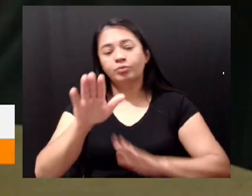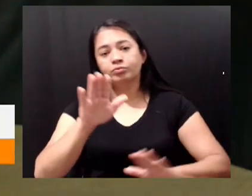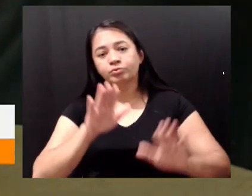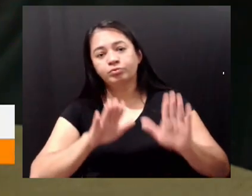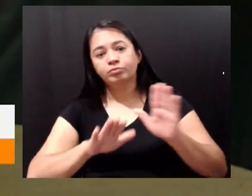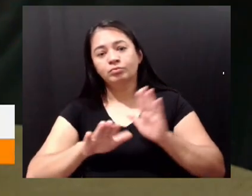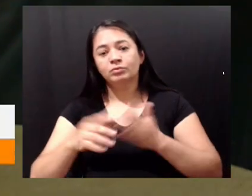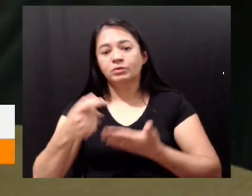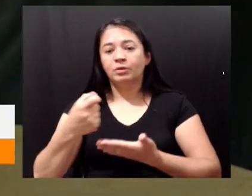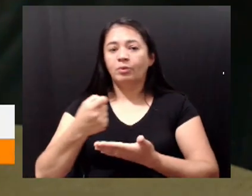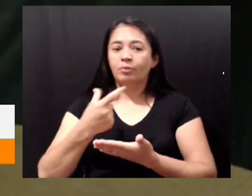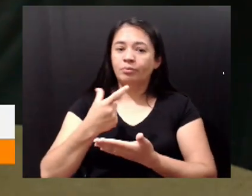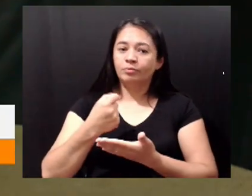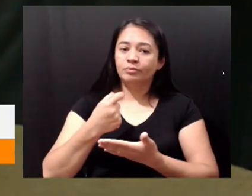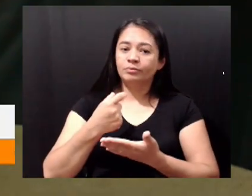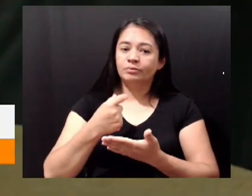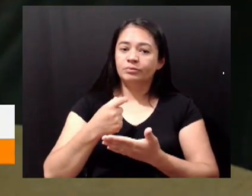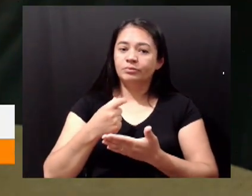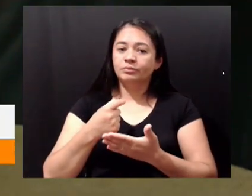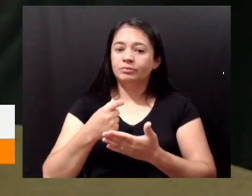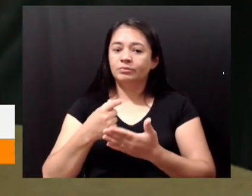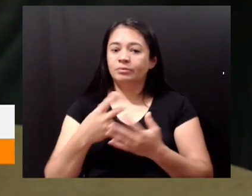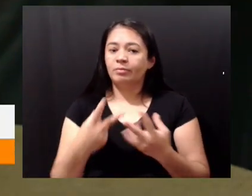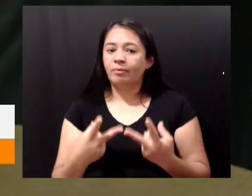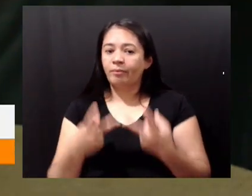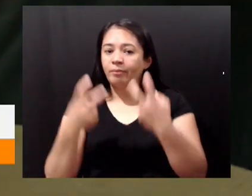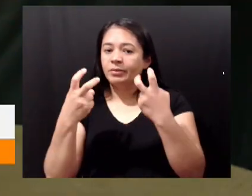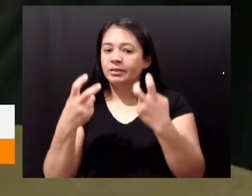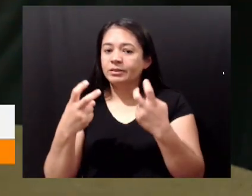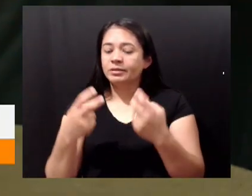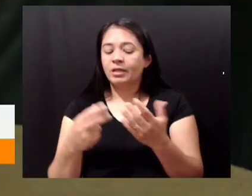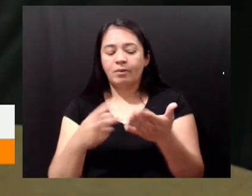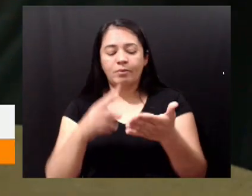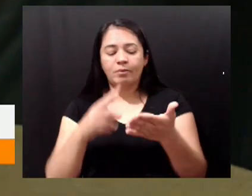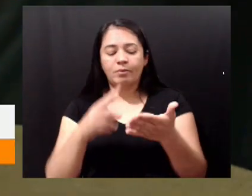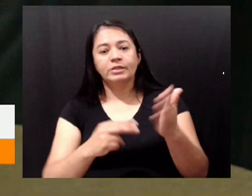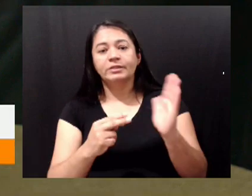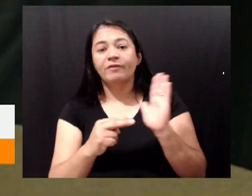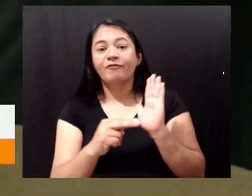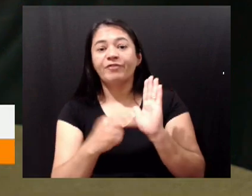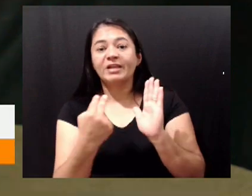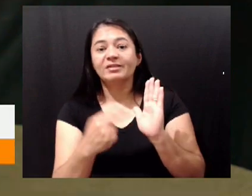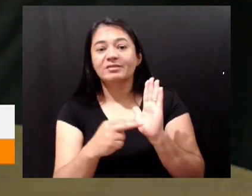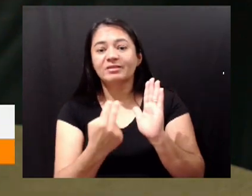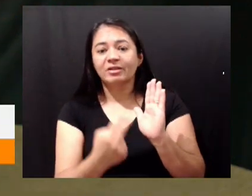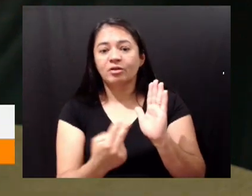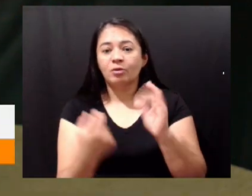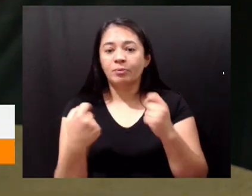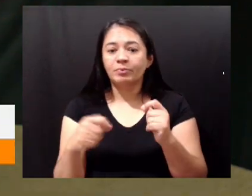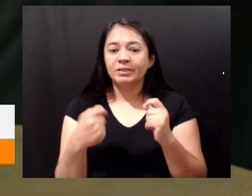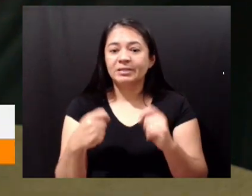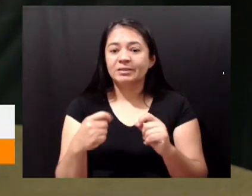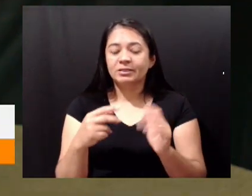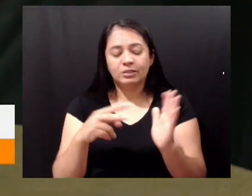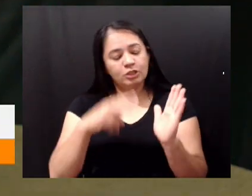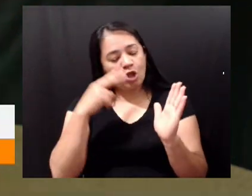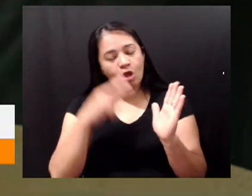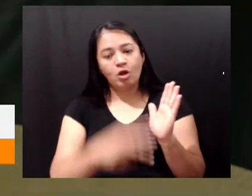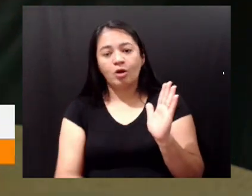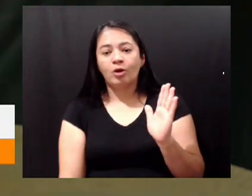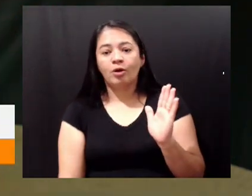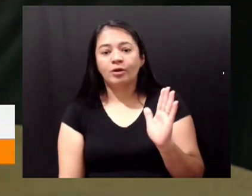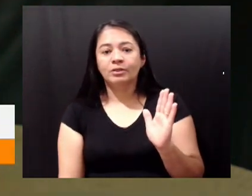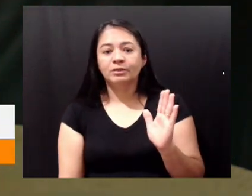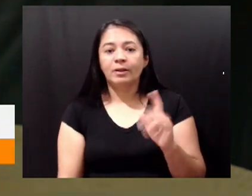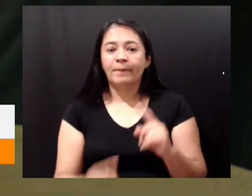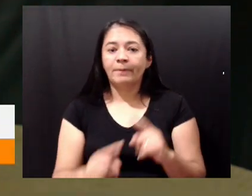dá uma revisada para ver se não está vencida, né? Porque você precisa olhar a sua caixinha de medicamentos, que tem gente que tem mania de ir